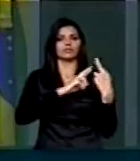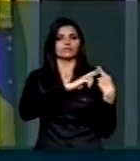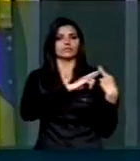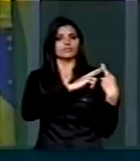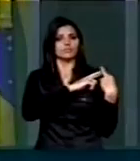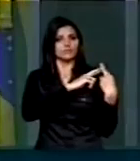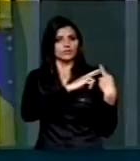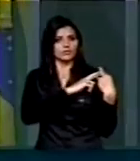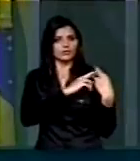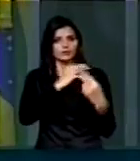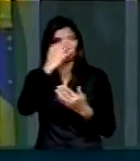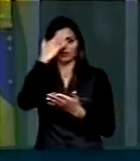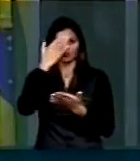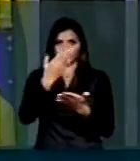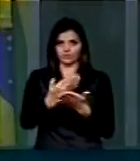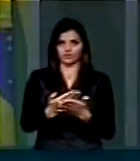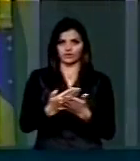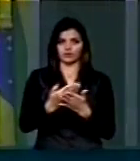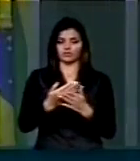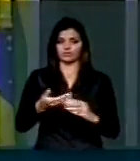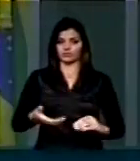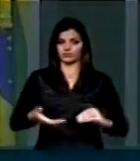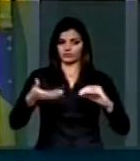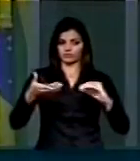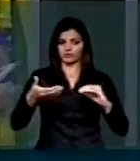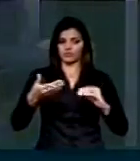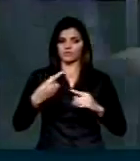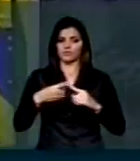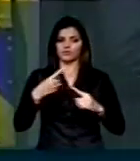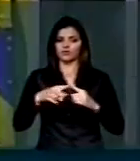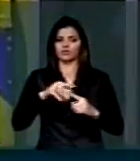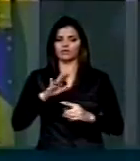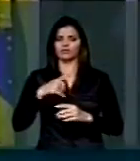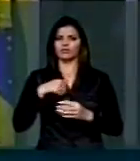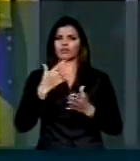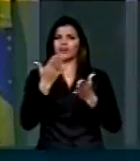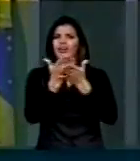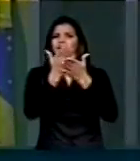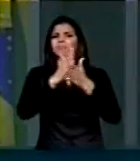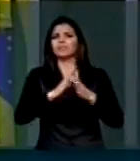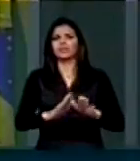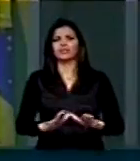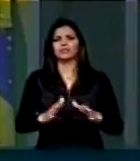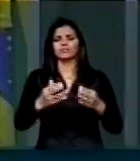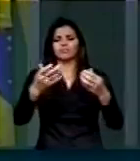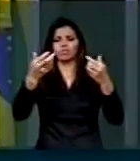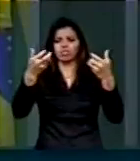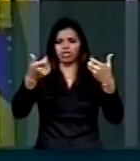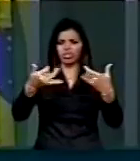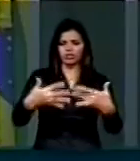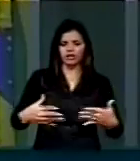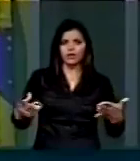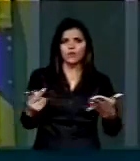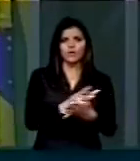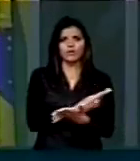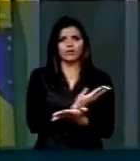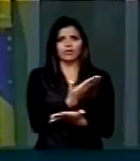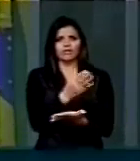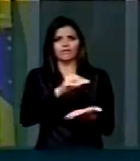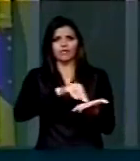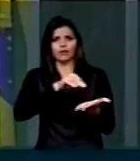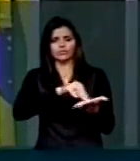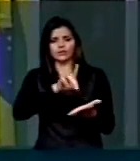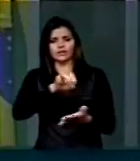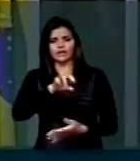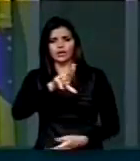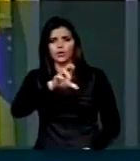respeitabilidade, a credibilidade do nosso parlamento, que estão se esvaiando diante de fato dessa natureza. E temos